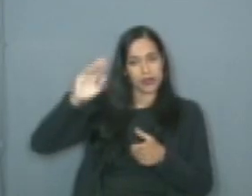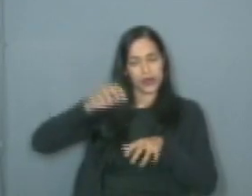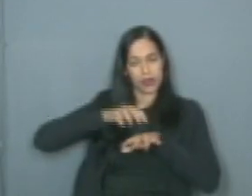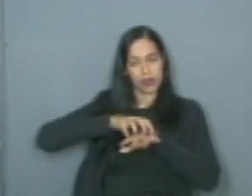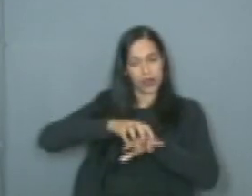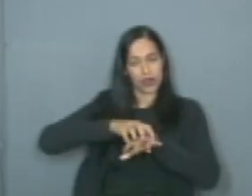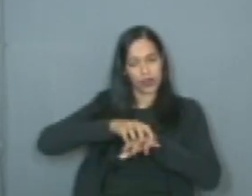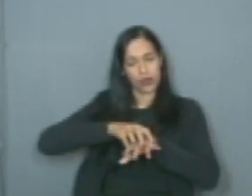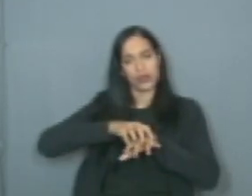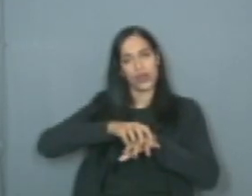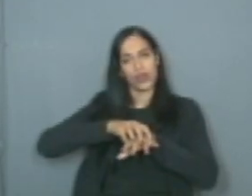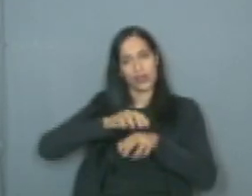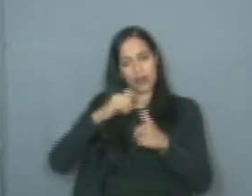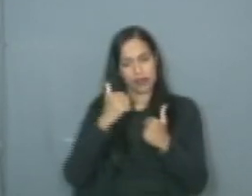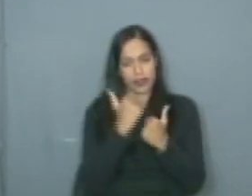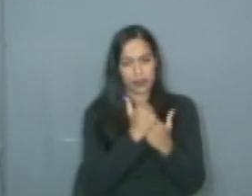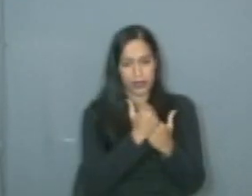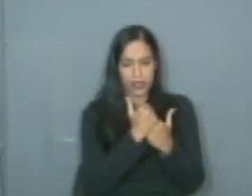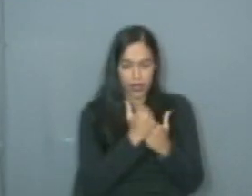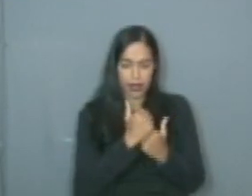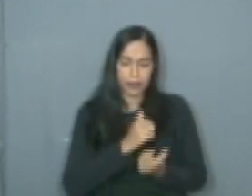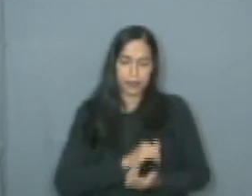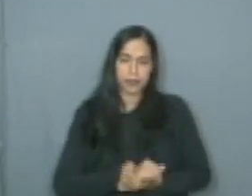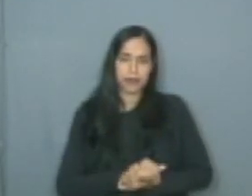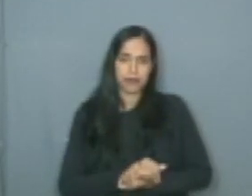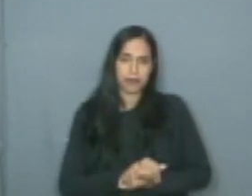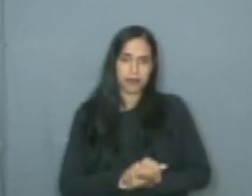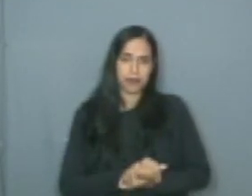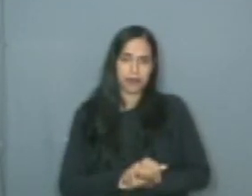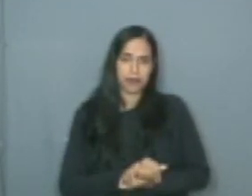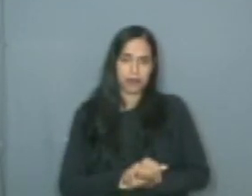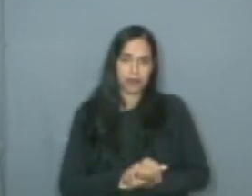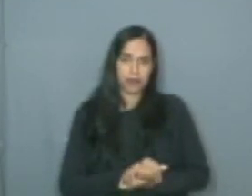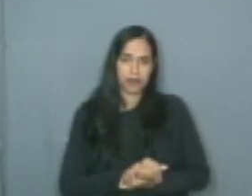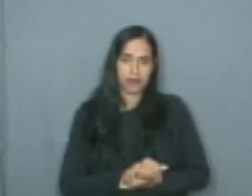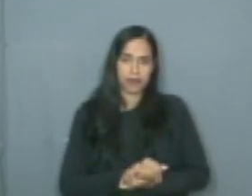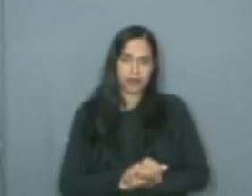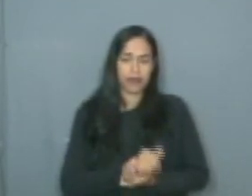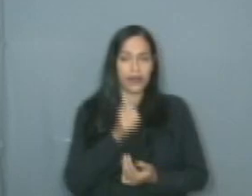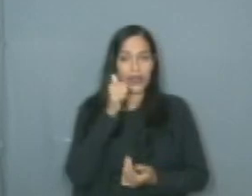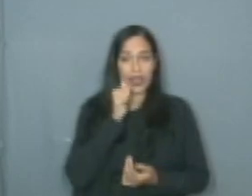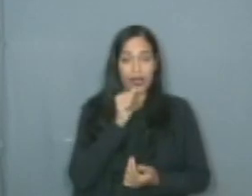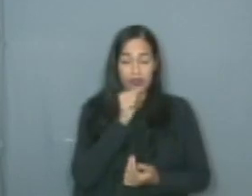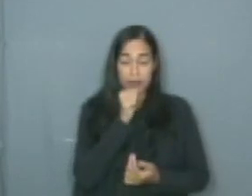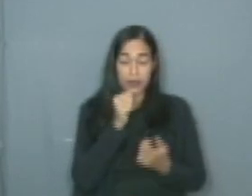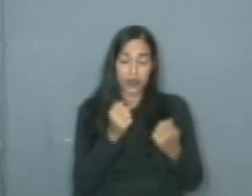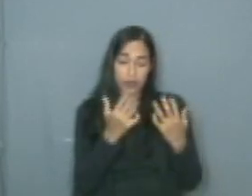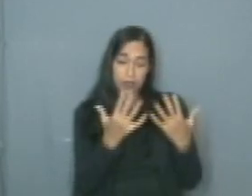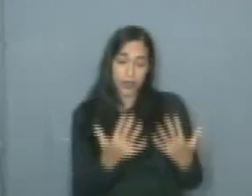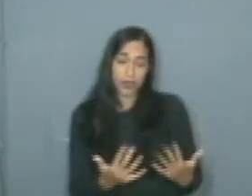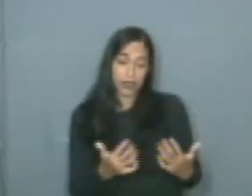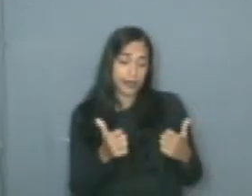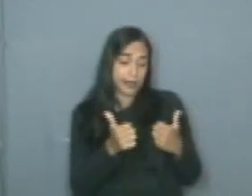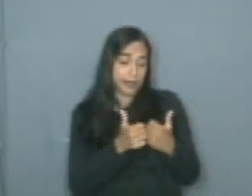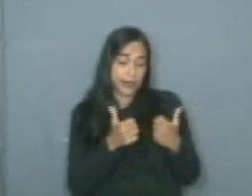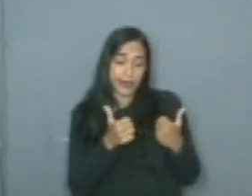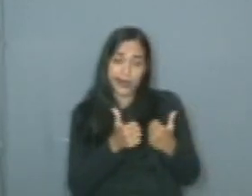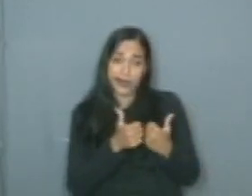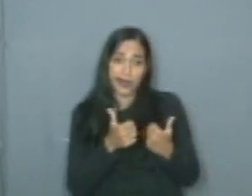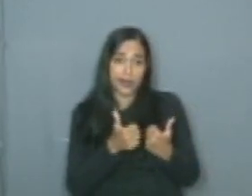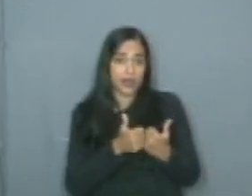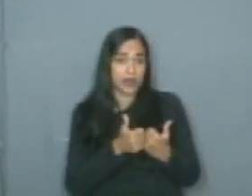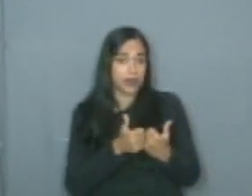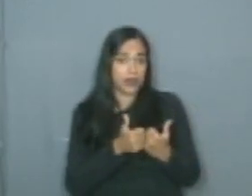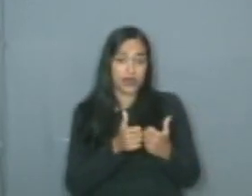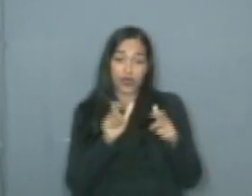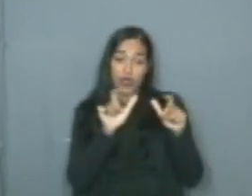transporte complementar, mas no caso também as mães falando que os ônibus muitas vezes não passam nos pontos que